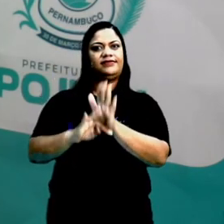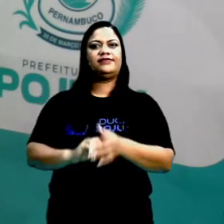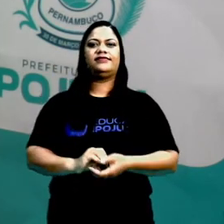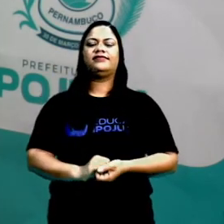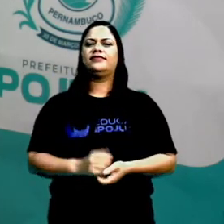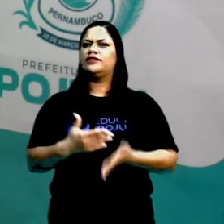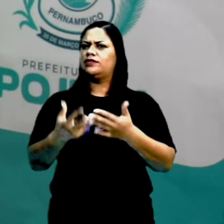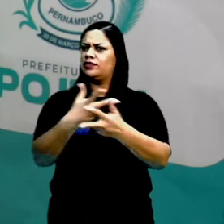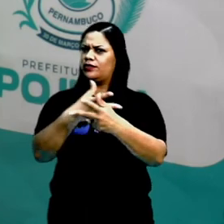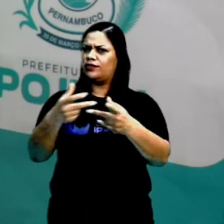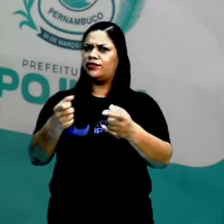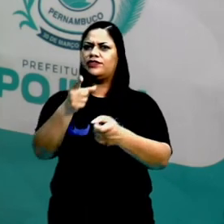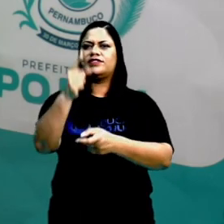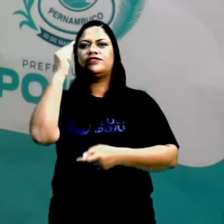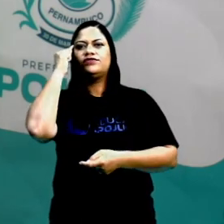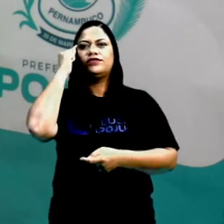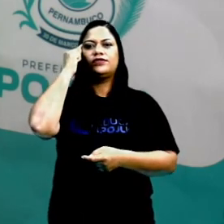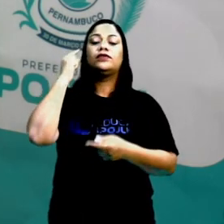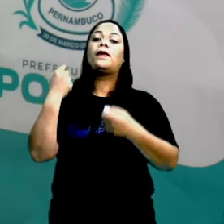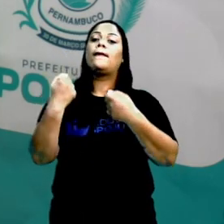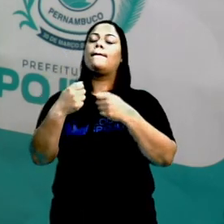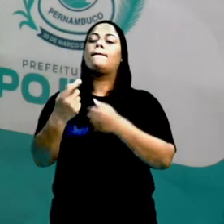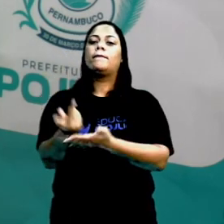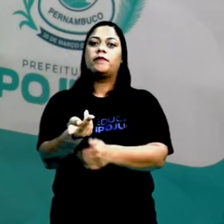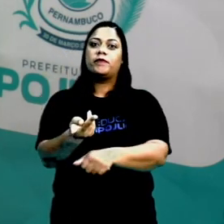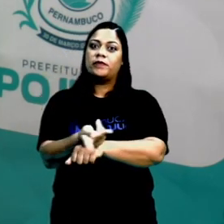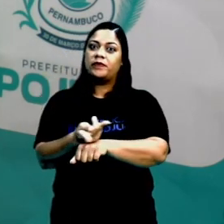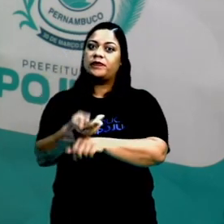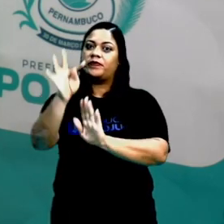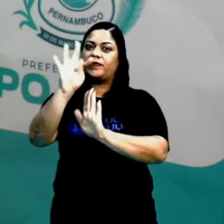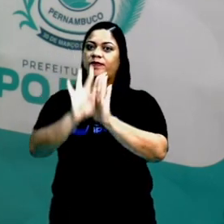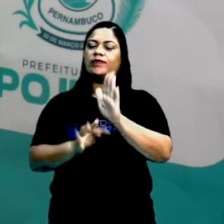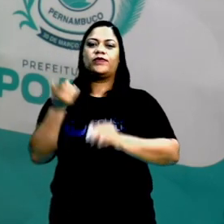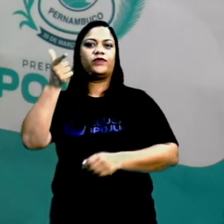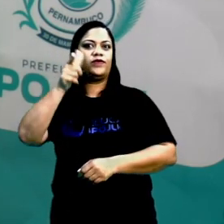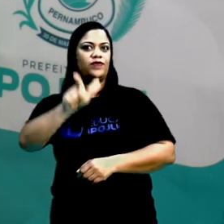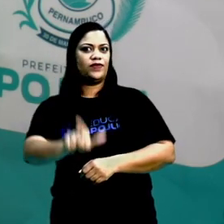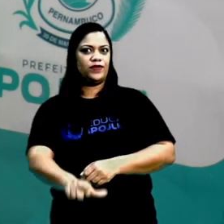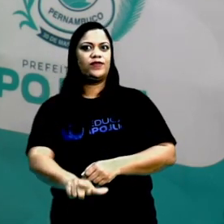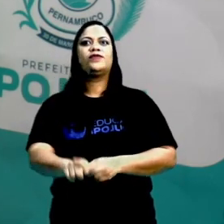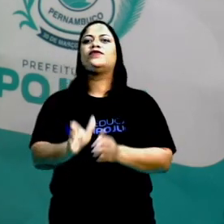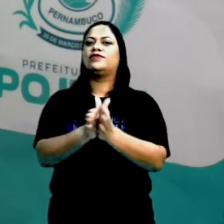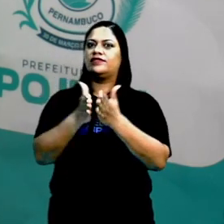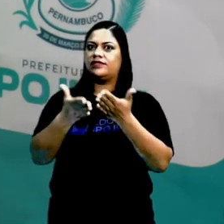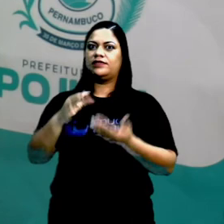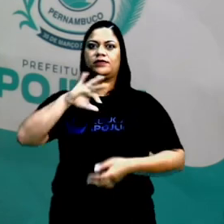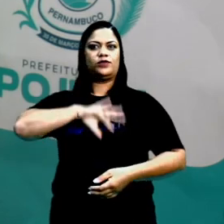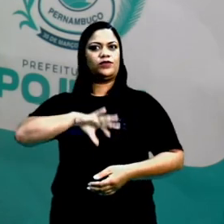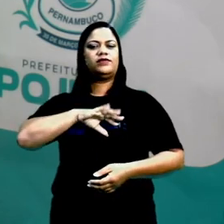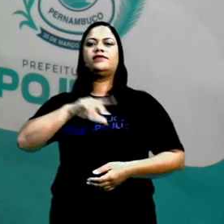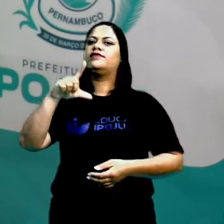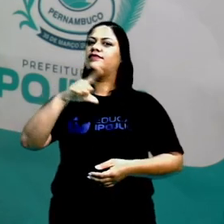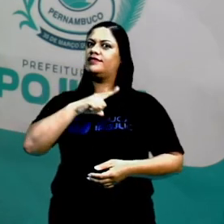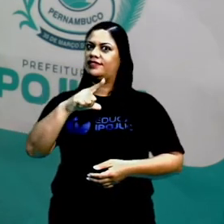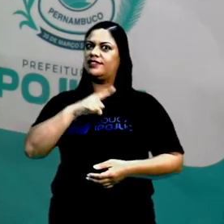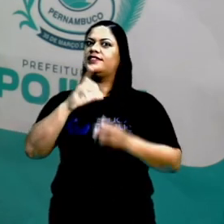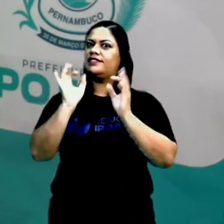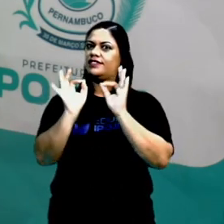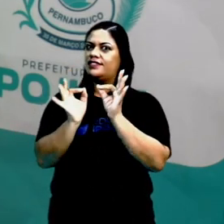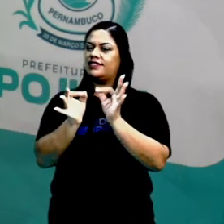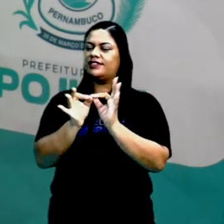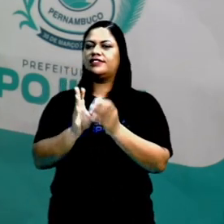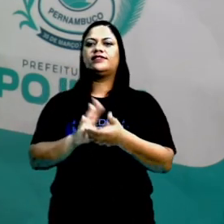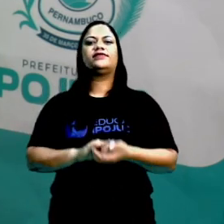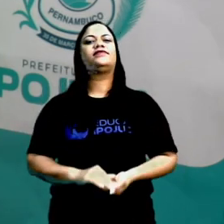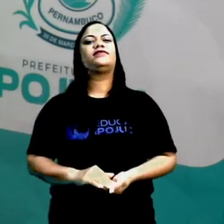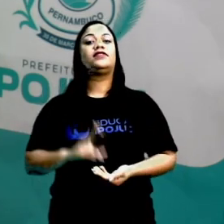Qualquer coisa que vocês tenham dúvida, procura esse texto de novo na internet, procura no livro, da gente de português que está lá, tá certo? E